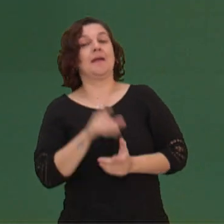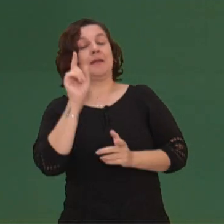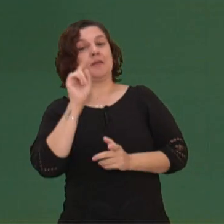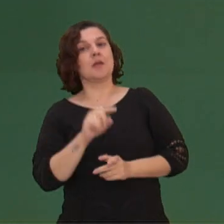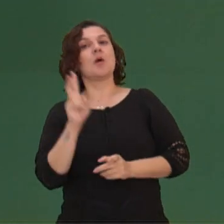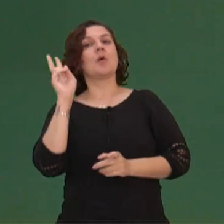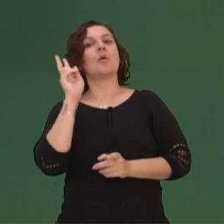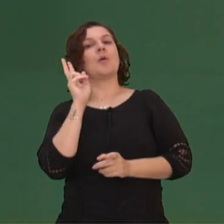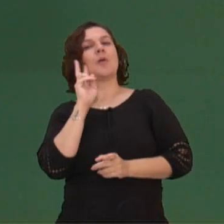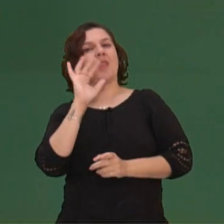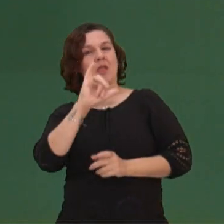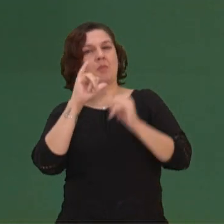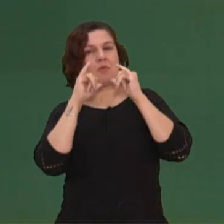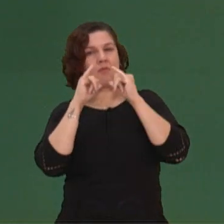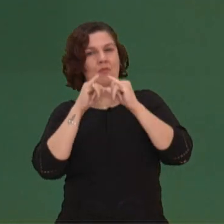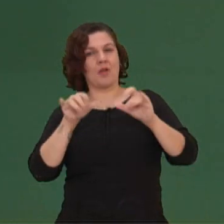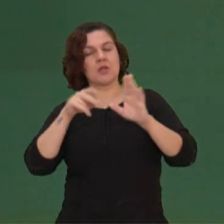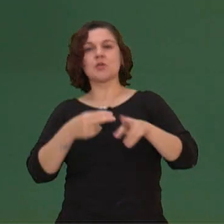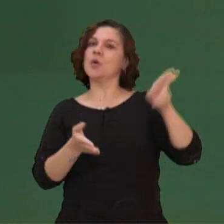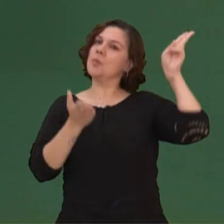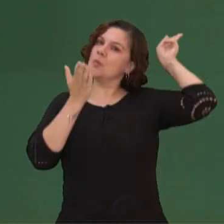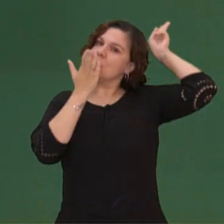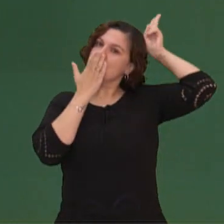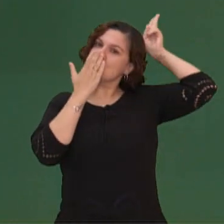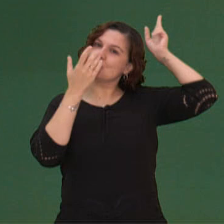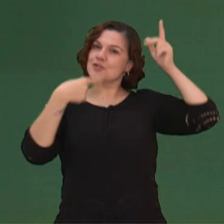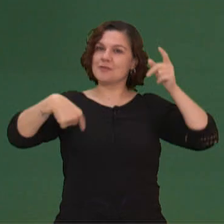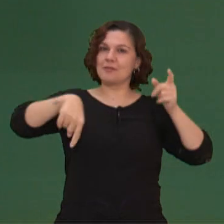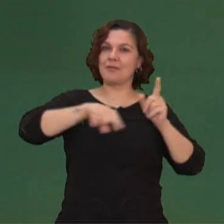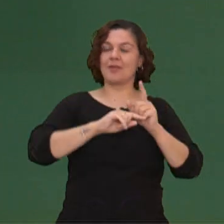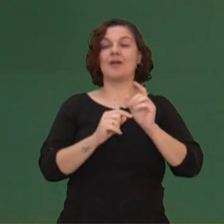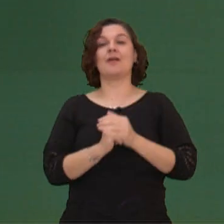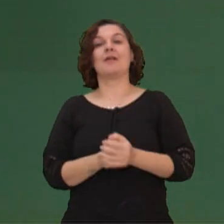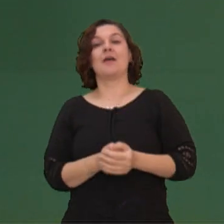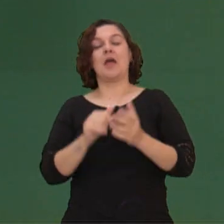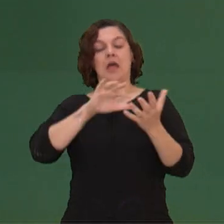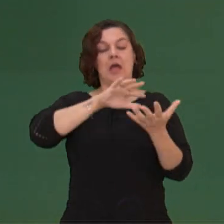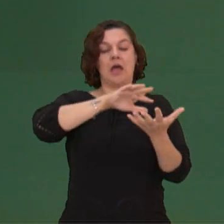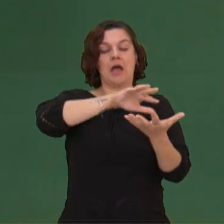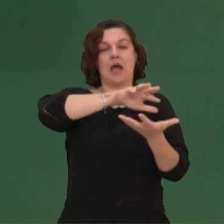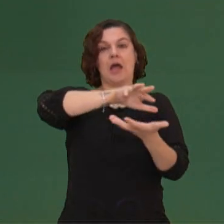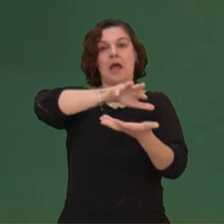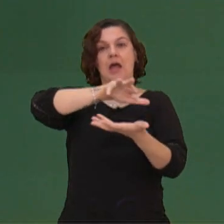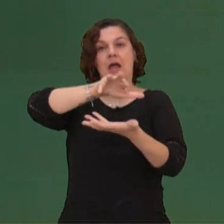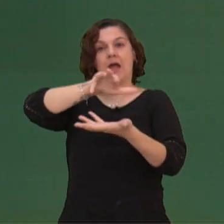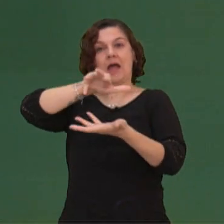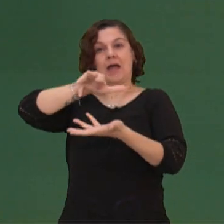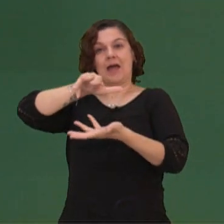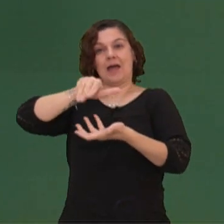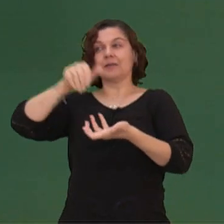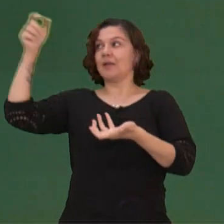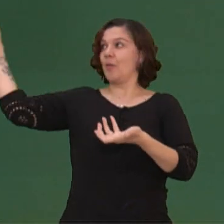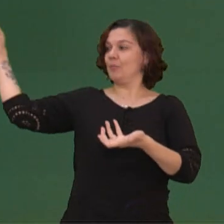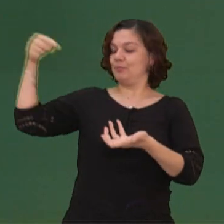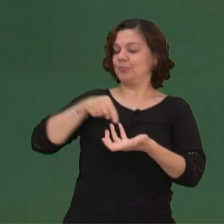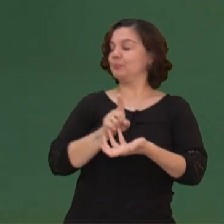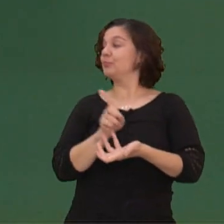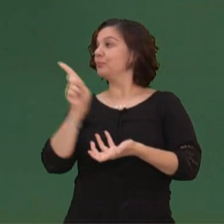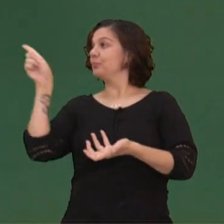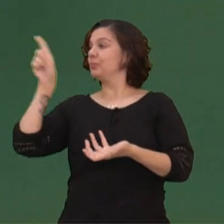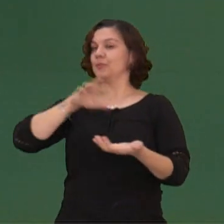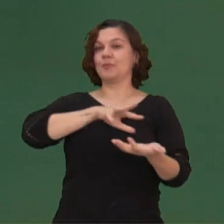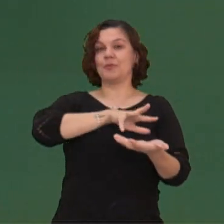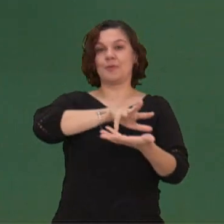dos indígenas que eu trouxe para vocês na aula de cosmologia? Que a Terra é o reflexo do espaço? Então, o